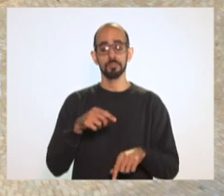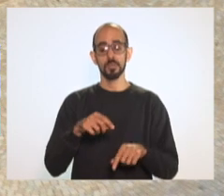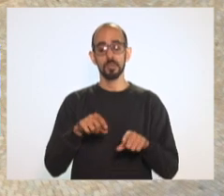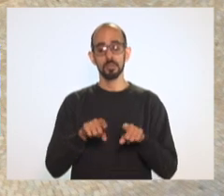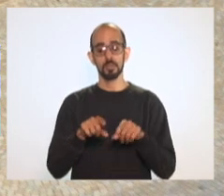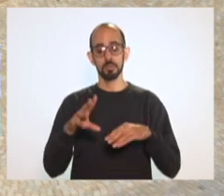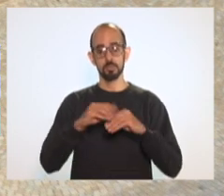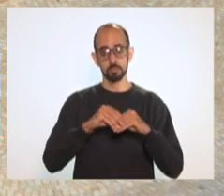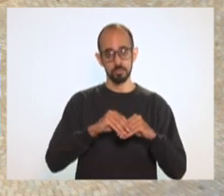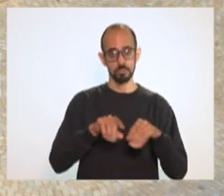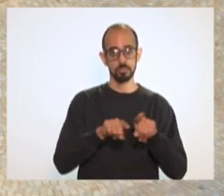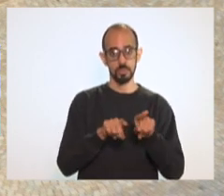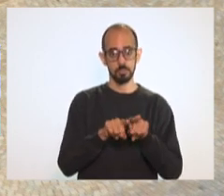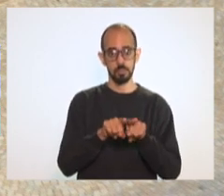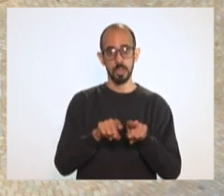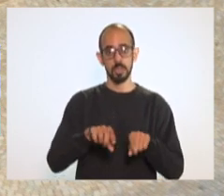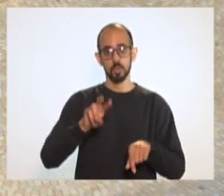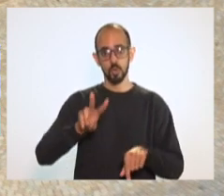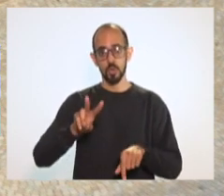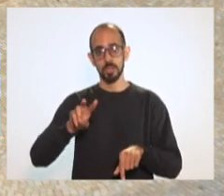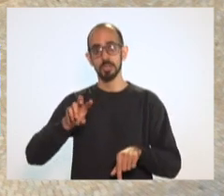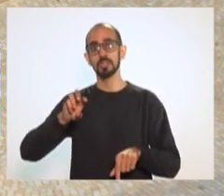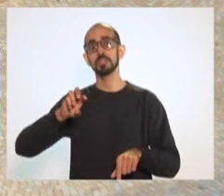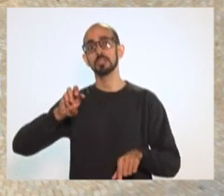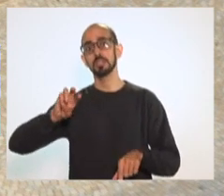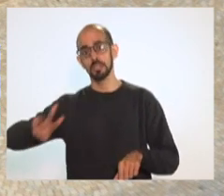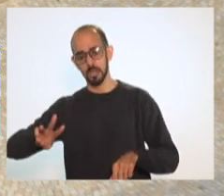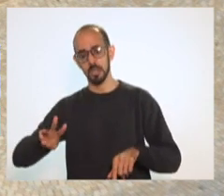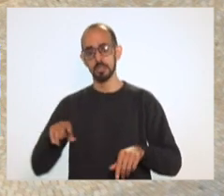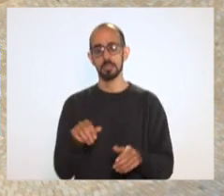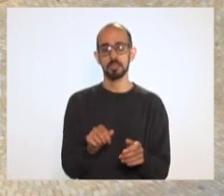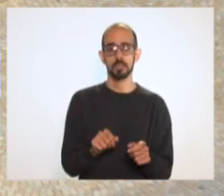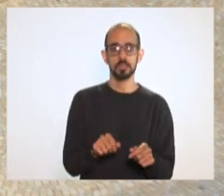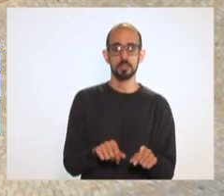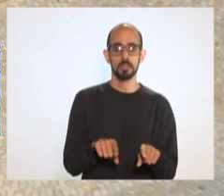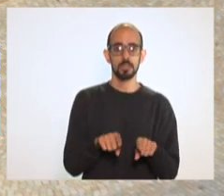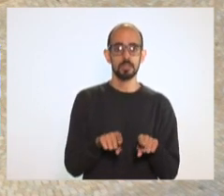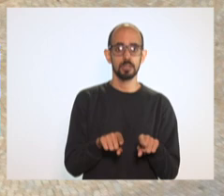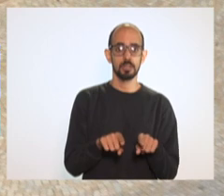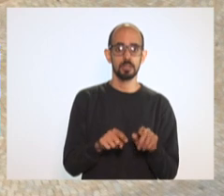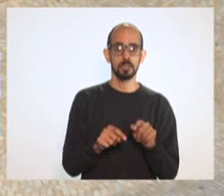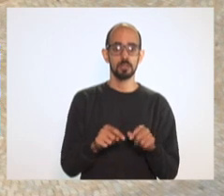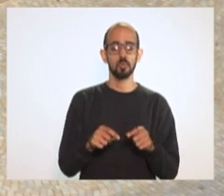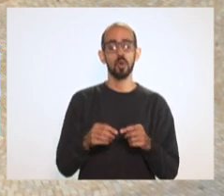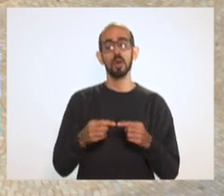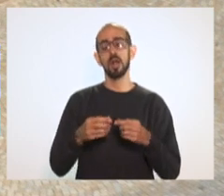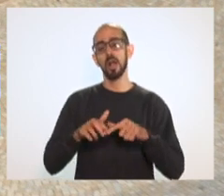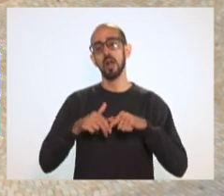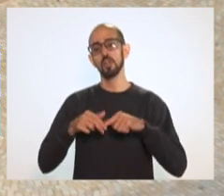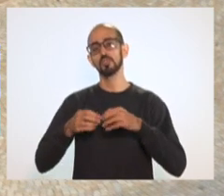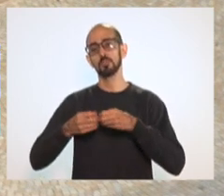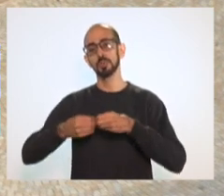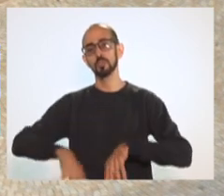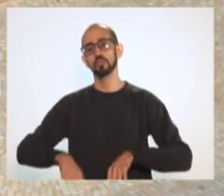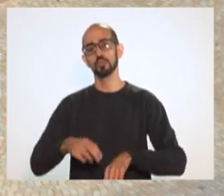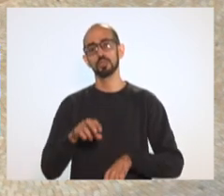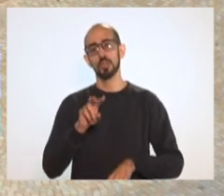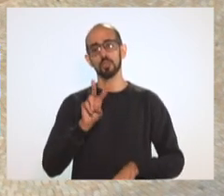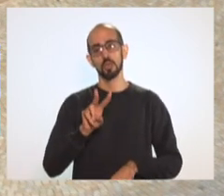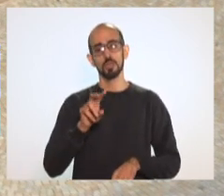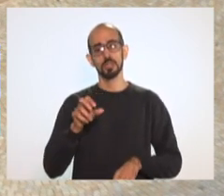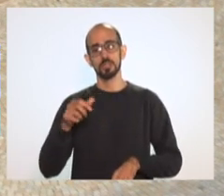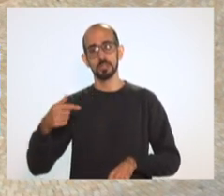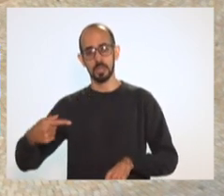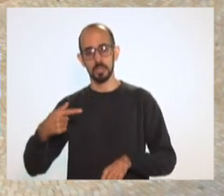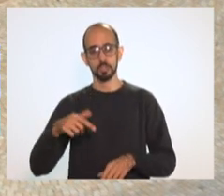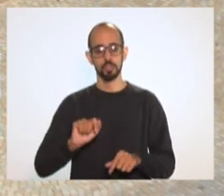pela prejudicabilidade da emendas 6 e 7, pelas emendas 1, 2,